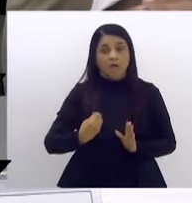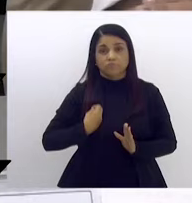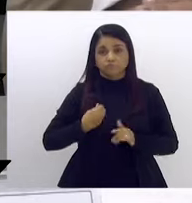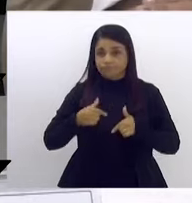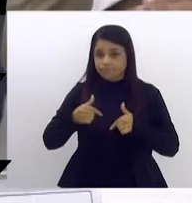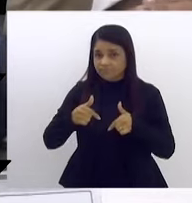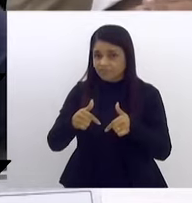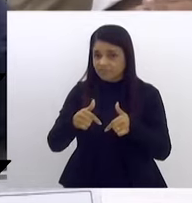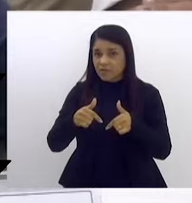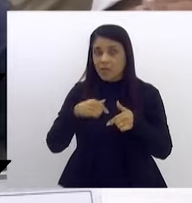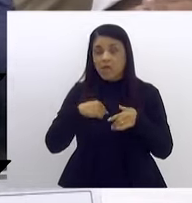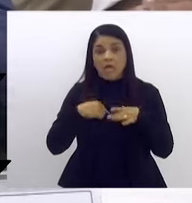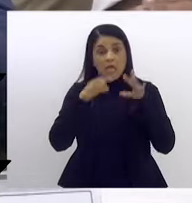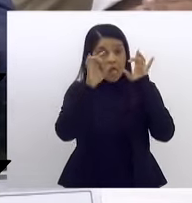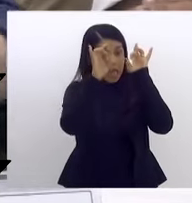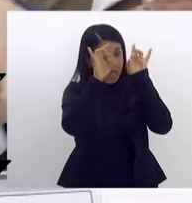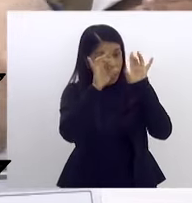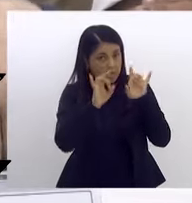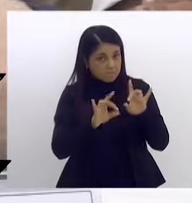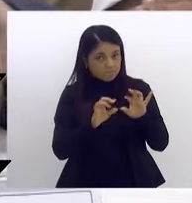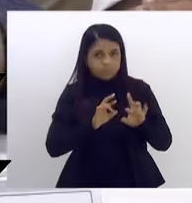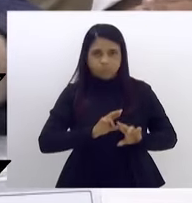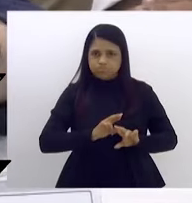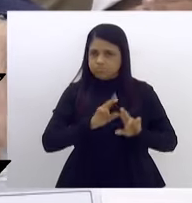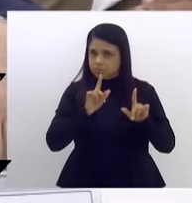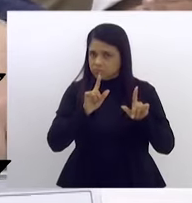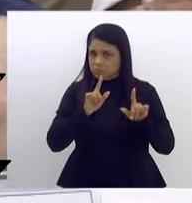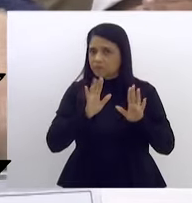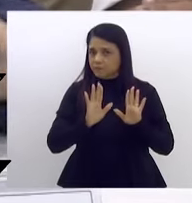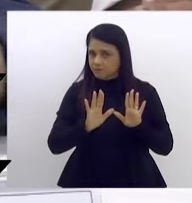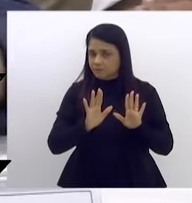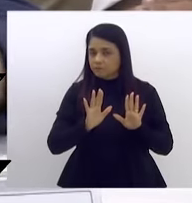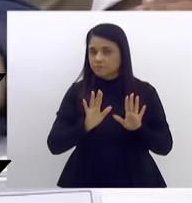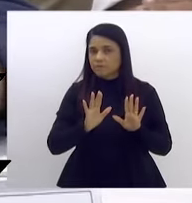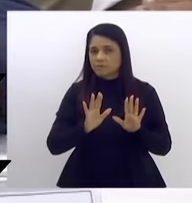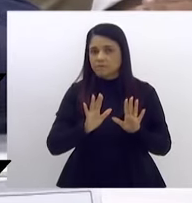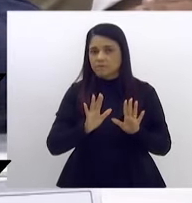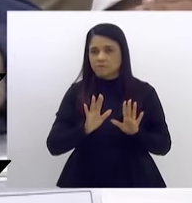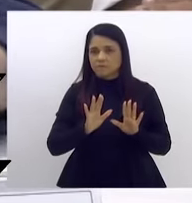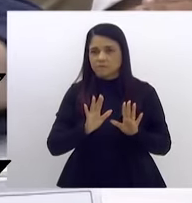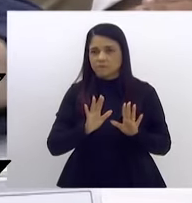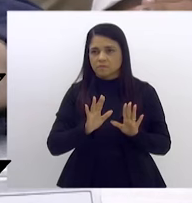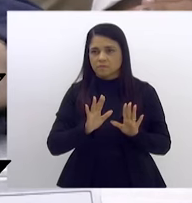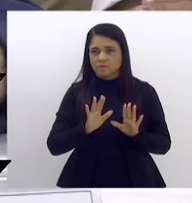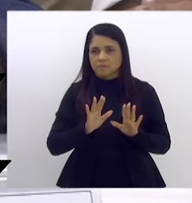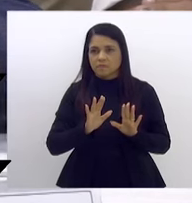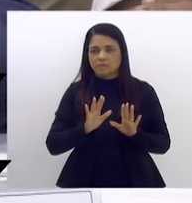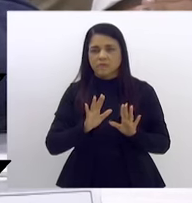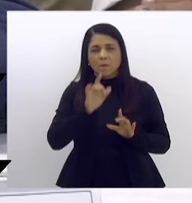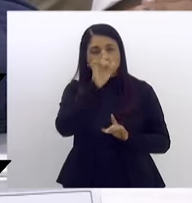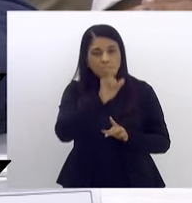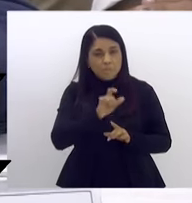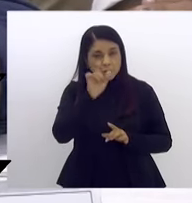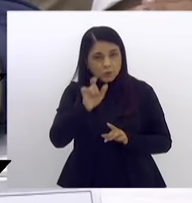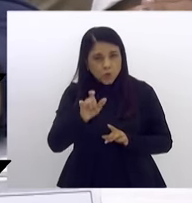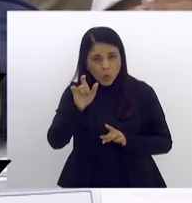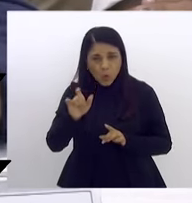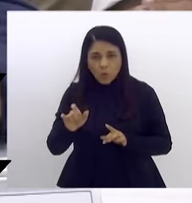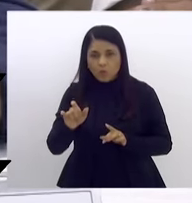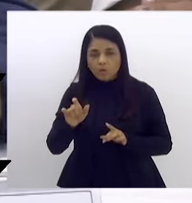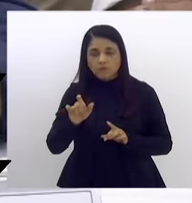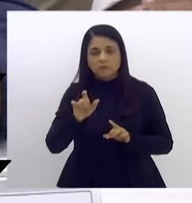Fala especificamente e de e pessoas que estão